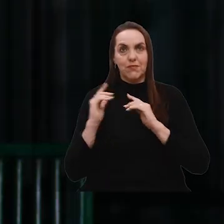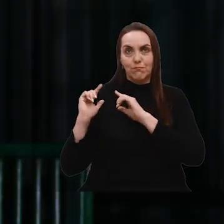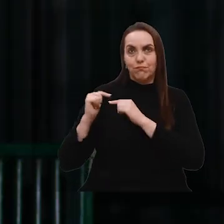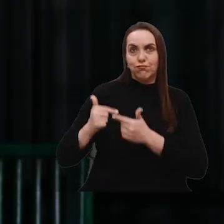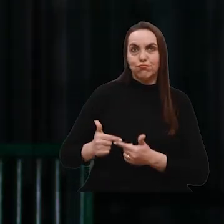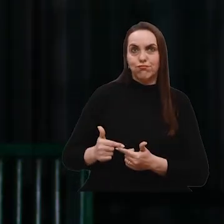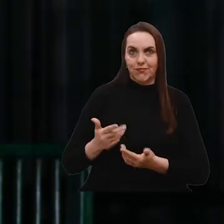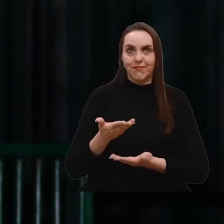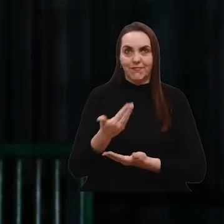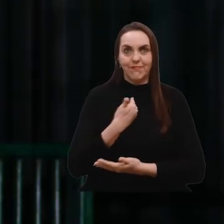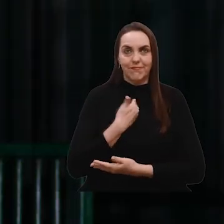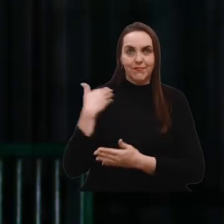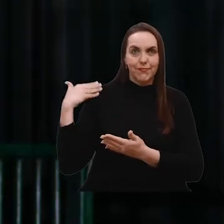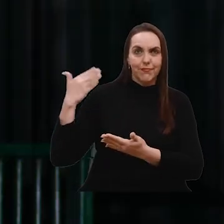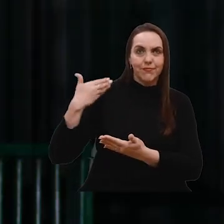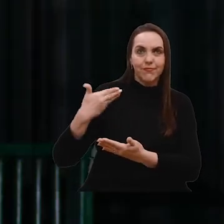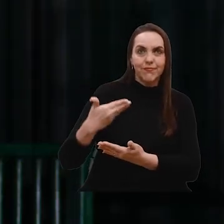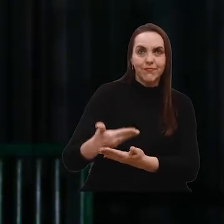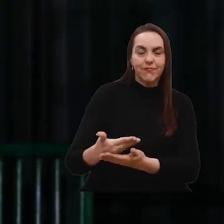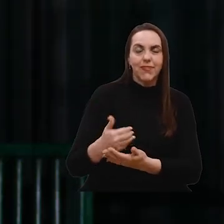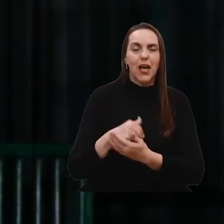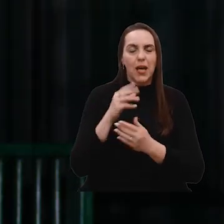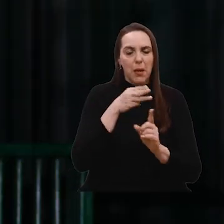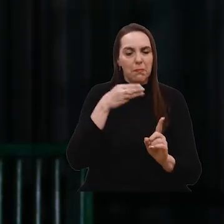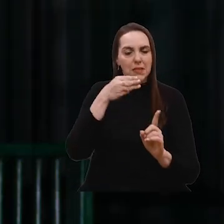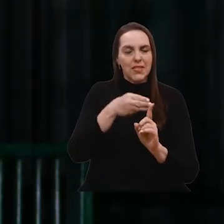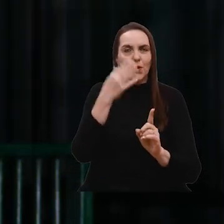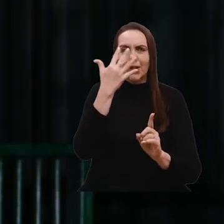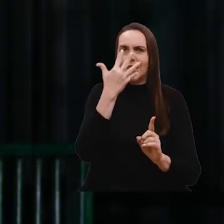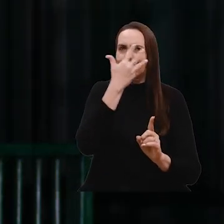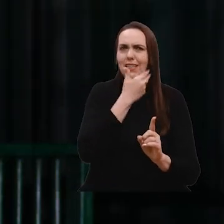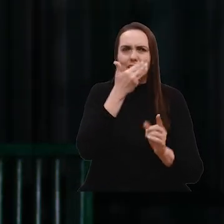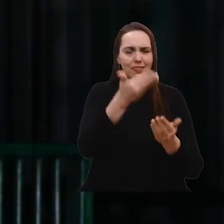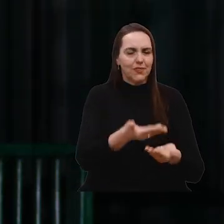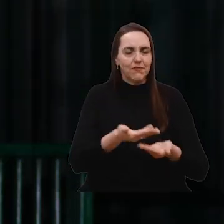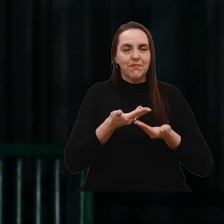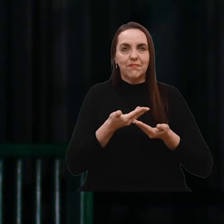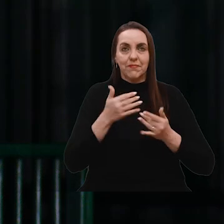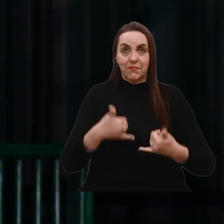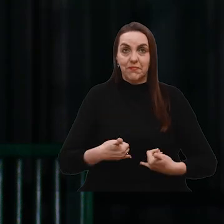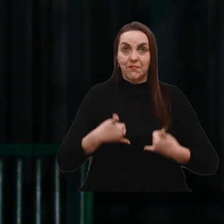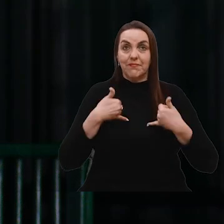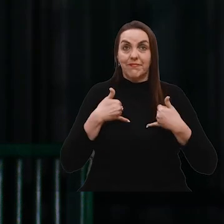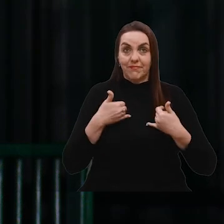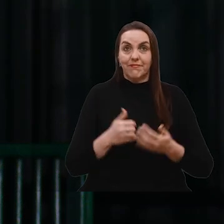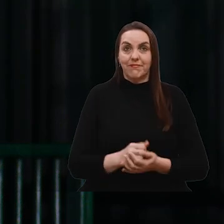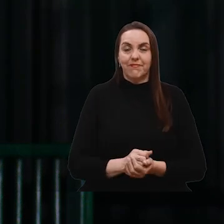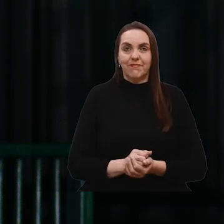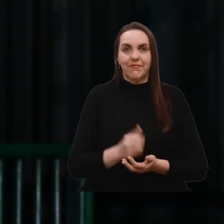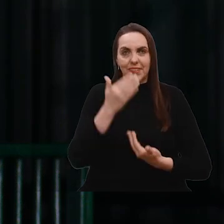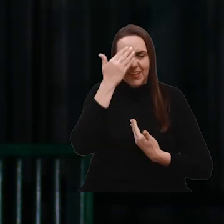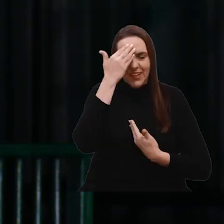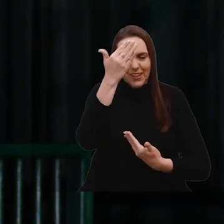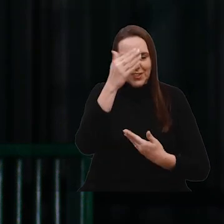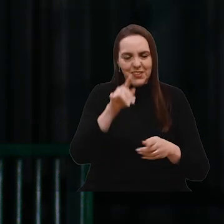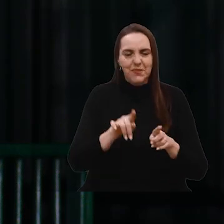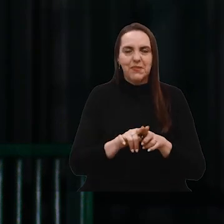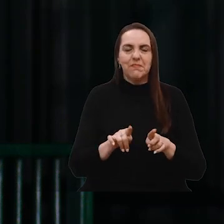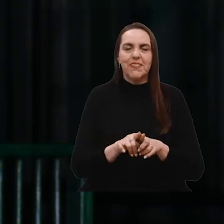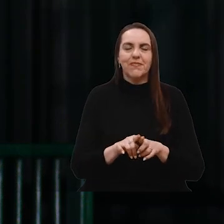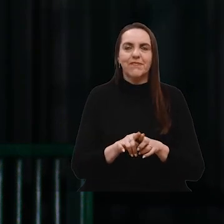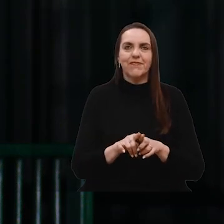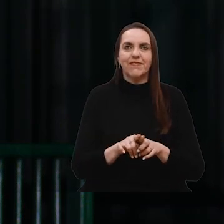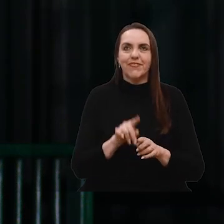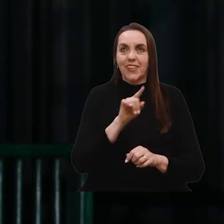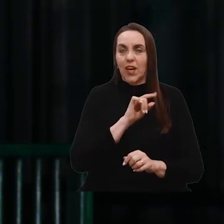também o respeito pela minha trajetória tradicionalista. Essa é uma missão linda que eu recebo com muita gratidão e muita honra. E